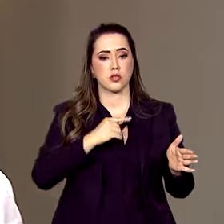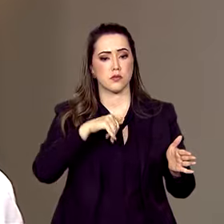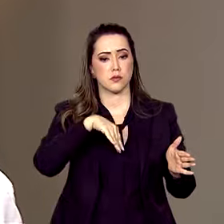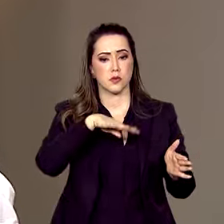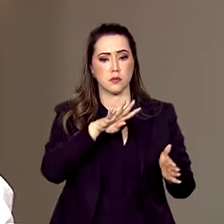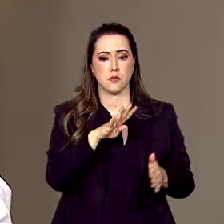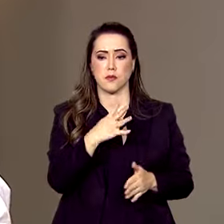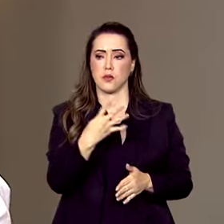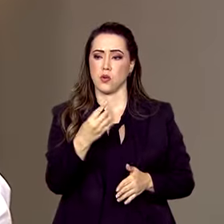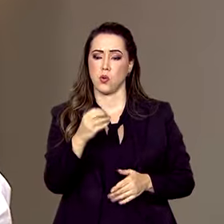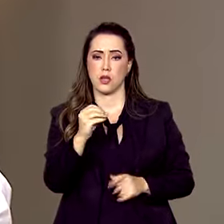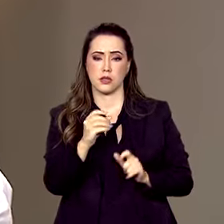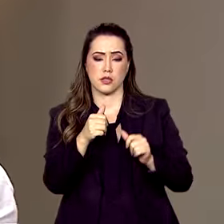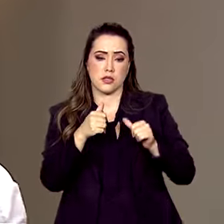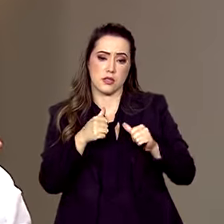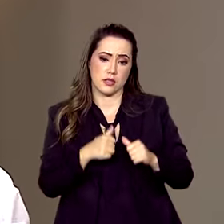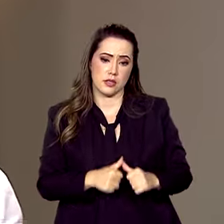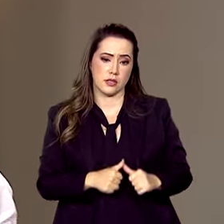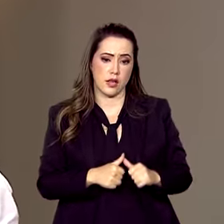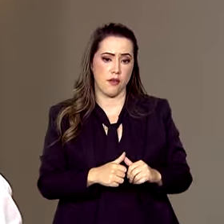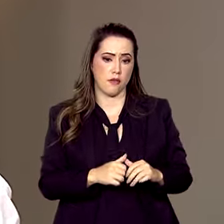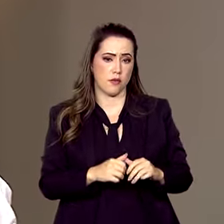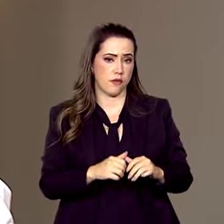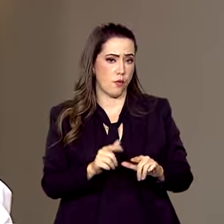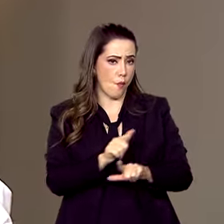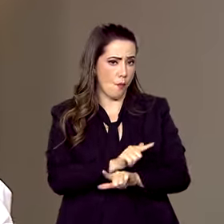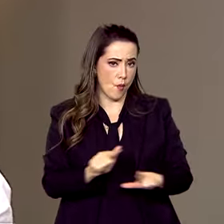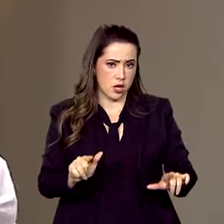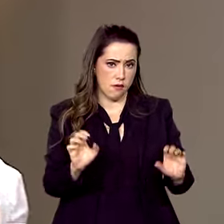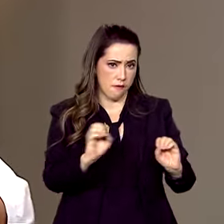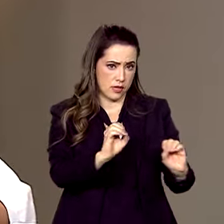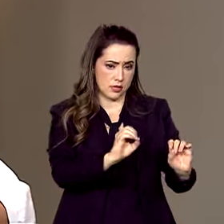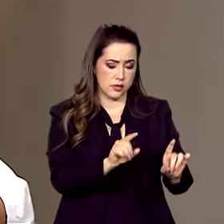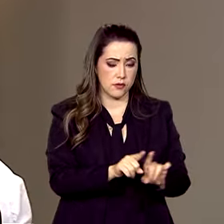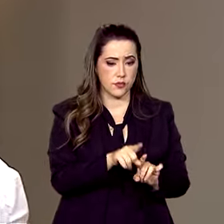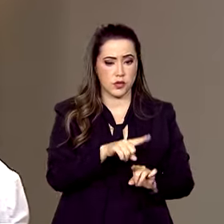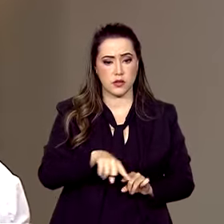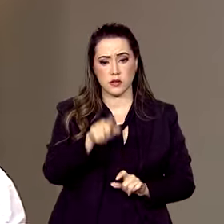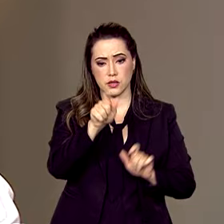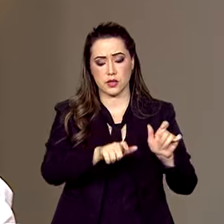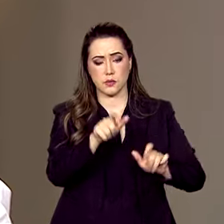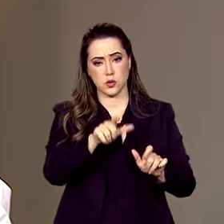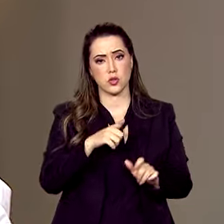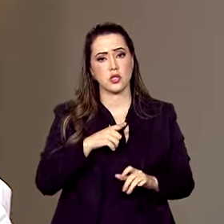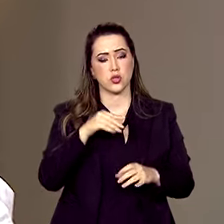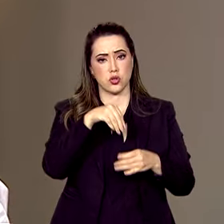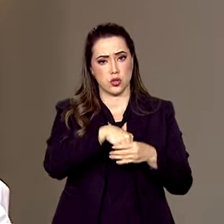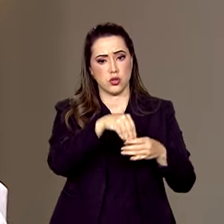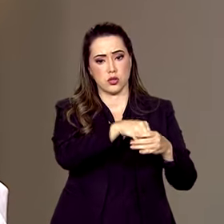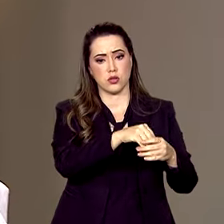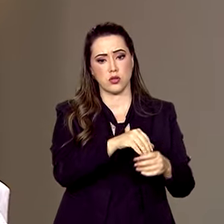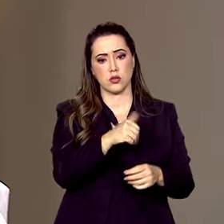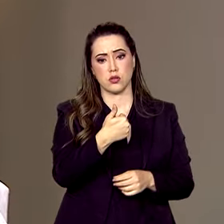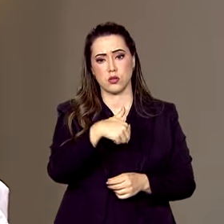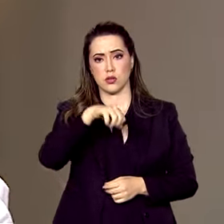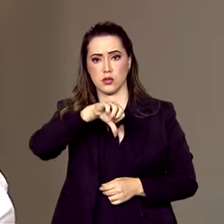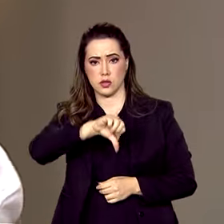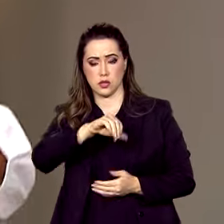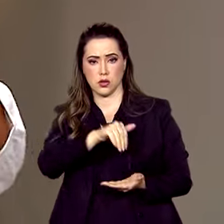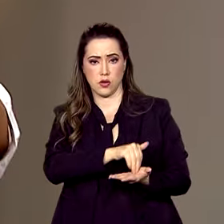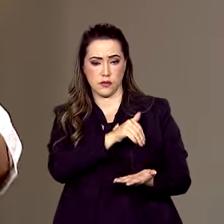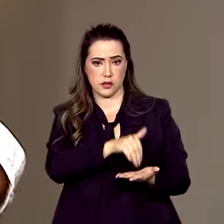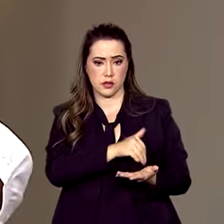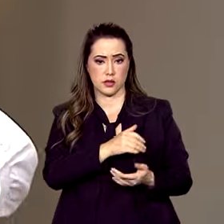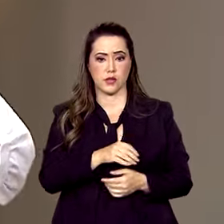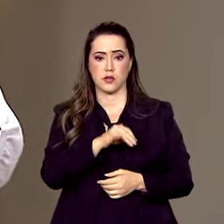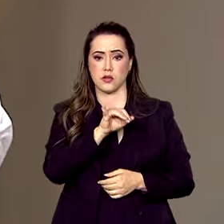de 400 que estavam vazias, desocupadas, e das que estavam ocupadas nós tivemos 119 cadastros. Então,